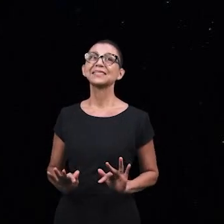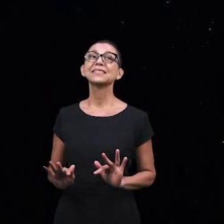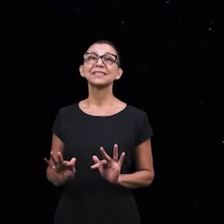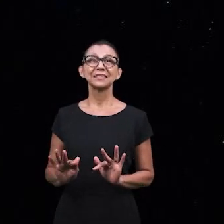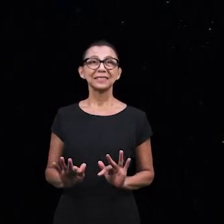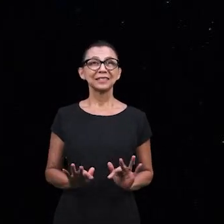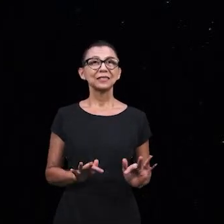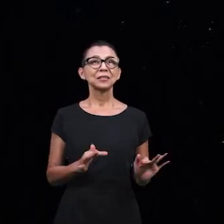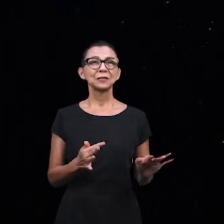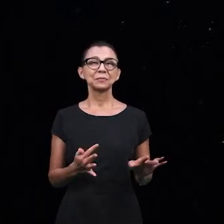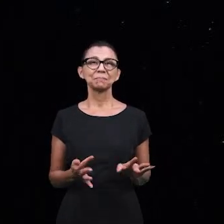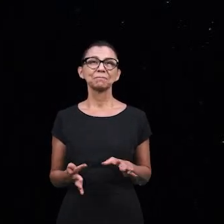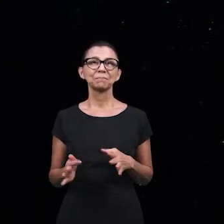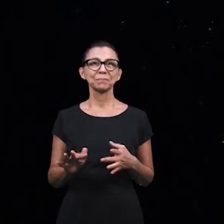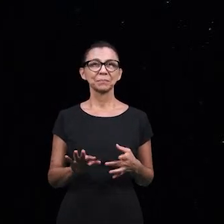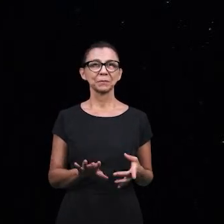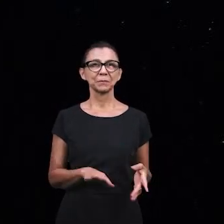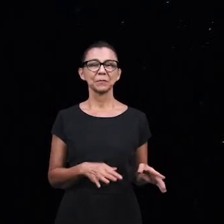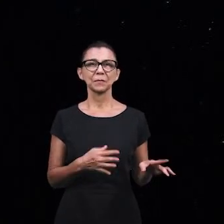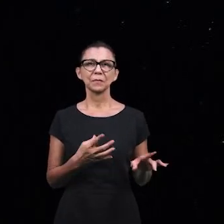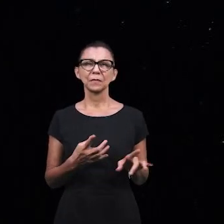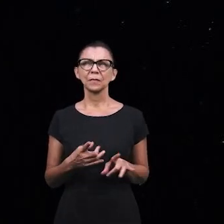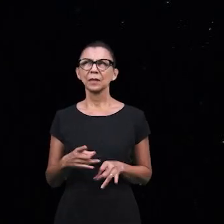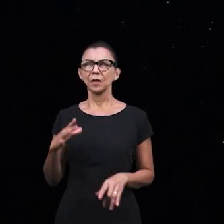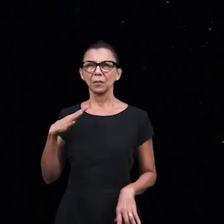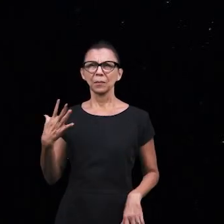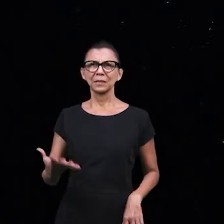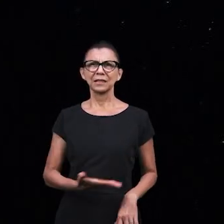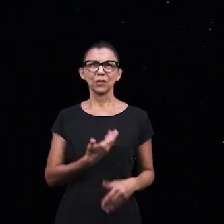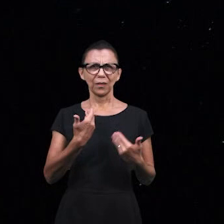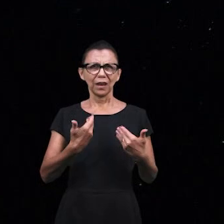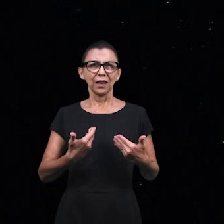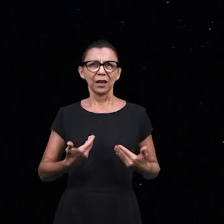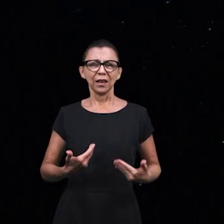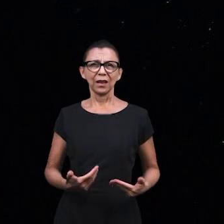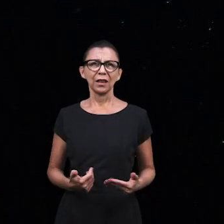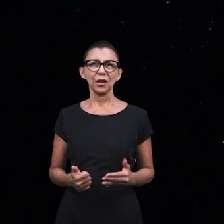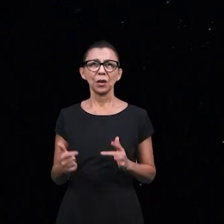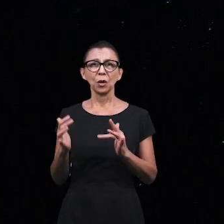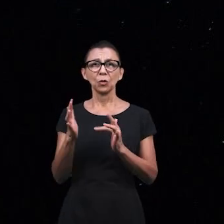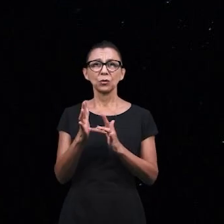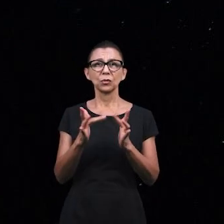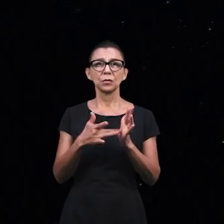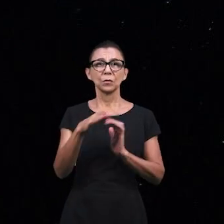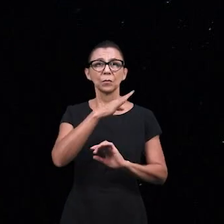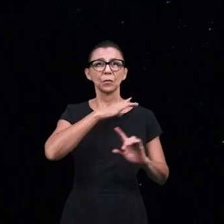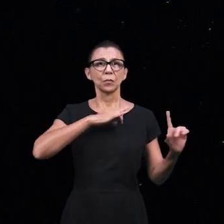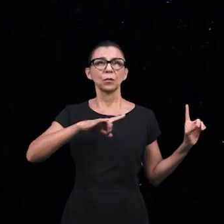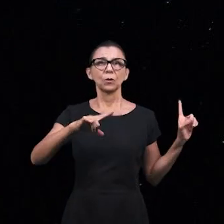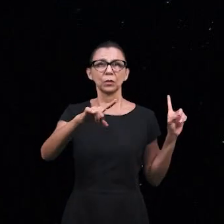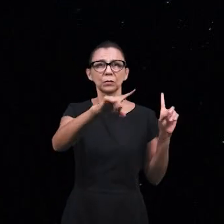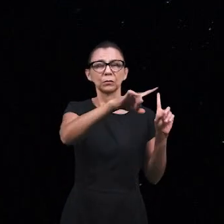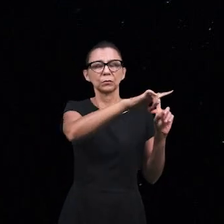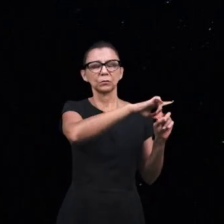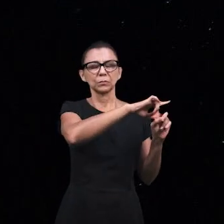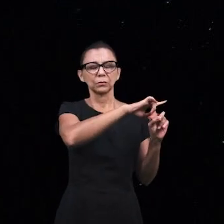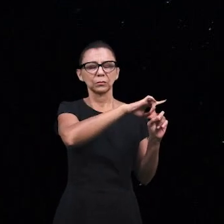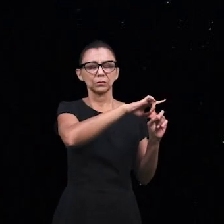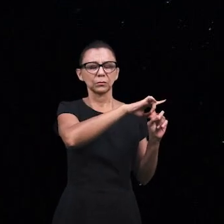feliz. Para me encontrar, perdeu sua vida,